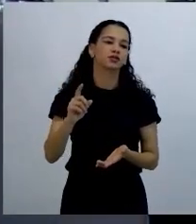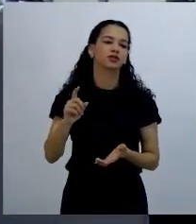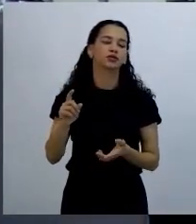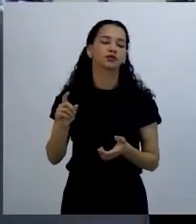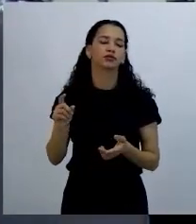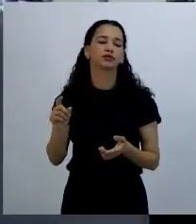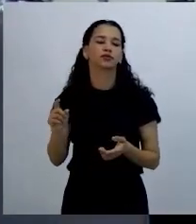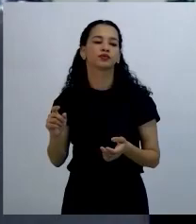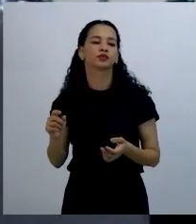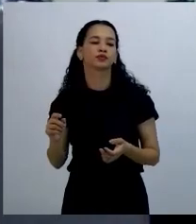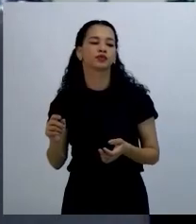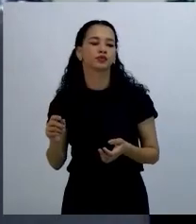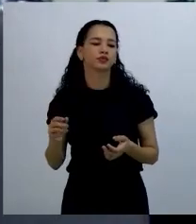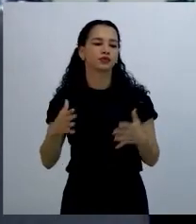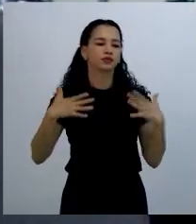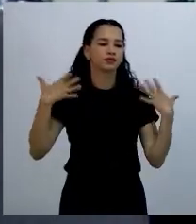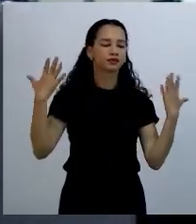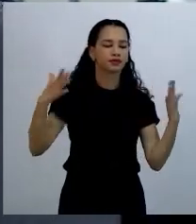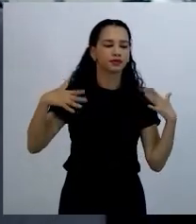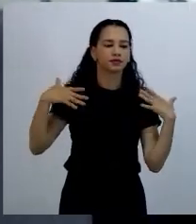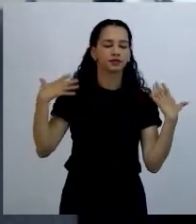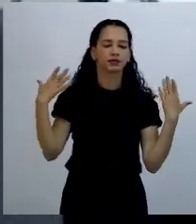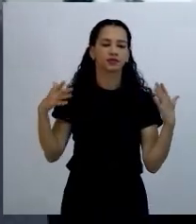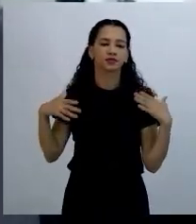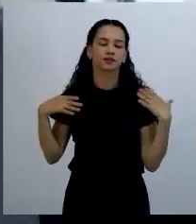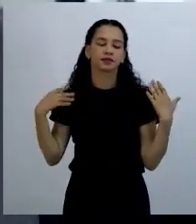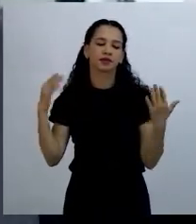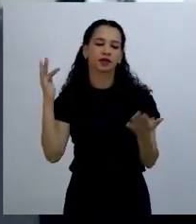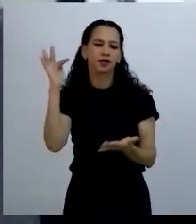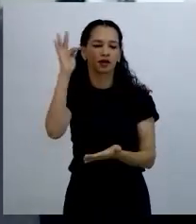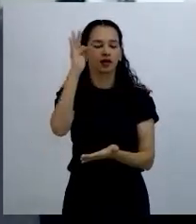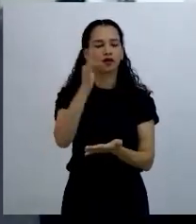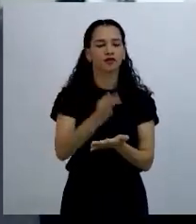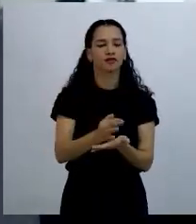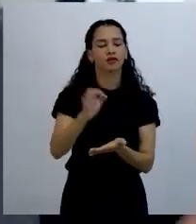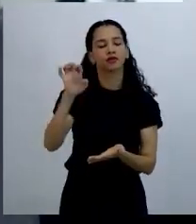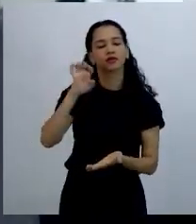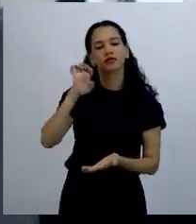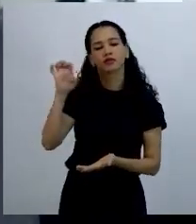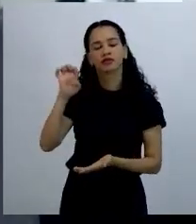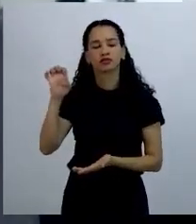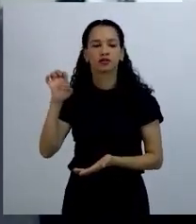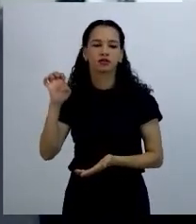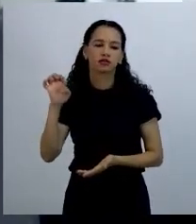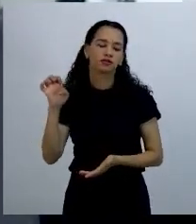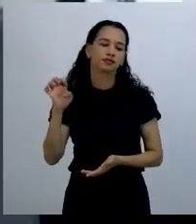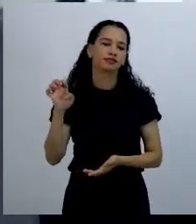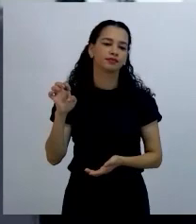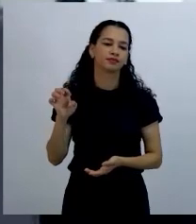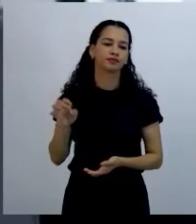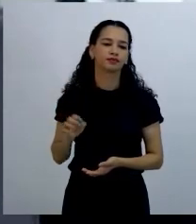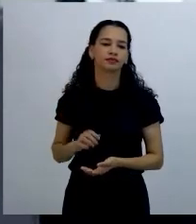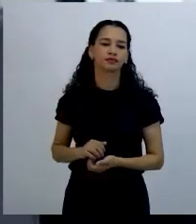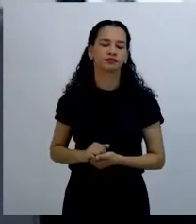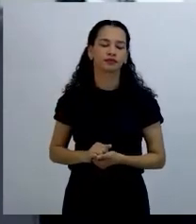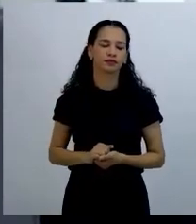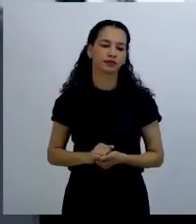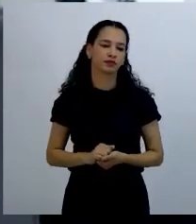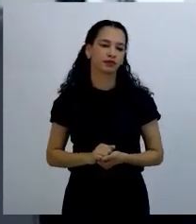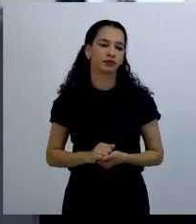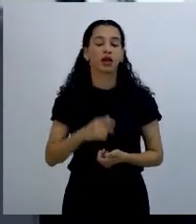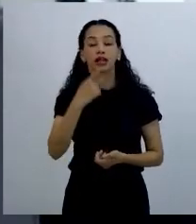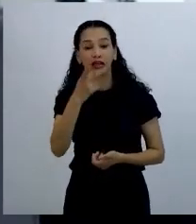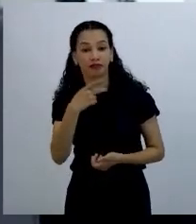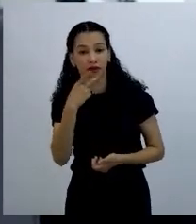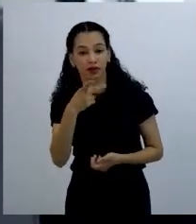ele está dizendo olha não importa o que está acontecendo comigo se eu conseguir sair dessa prisão e conseguir